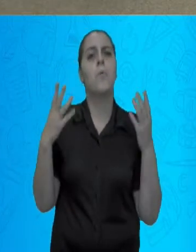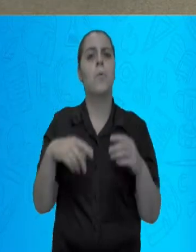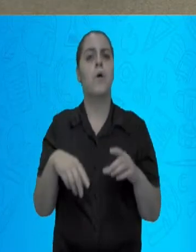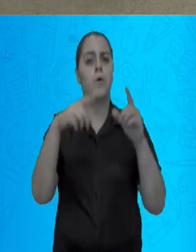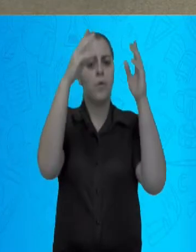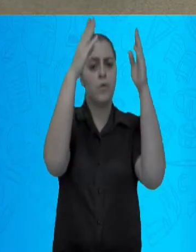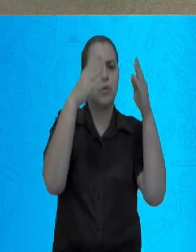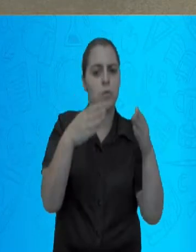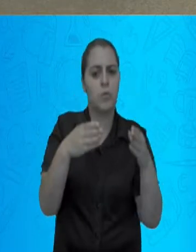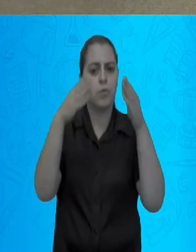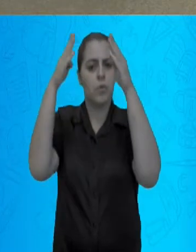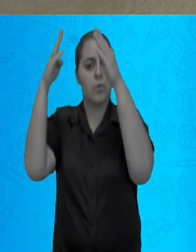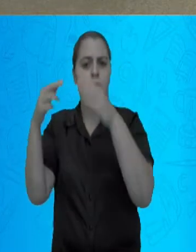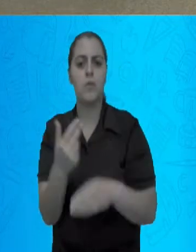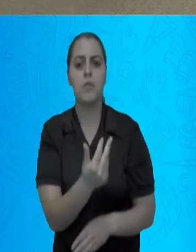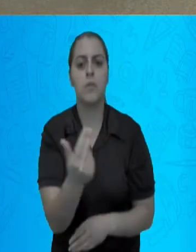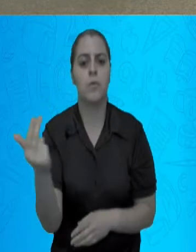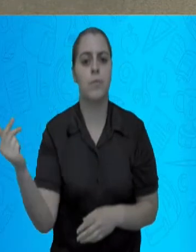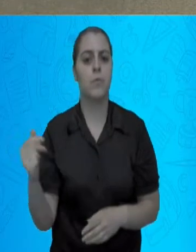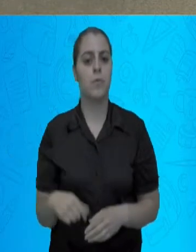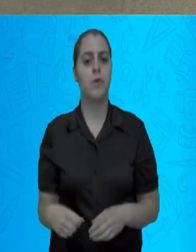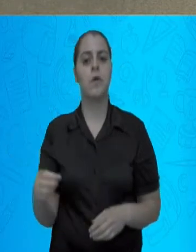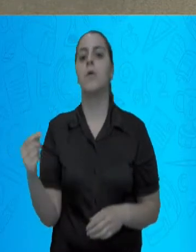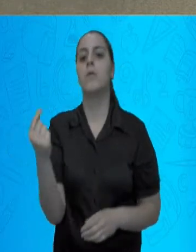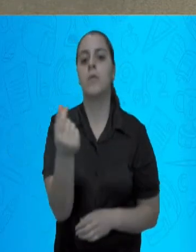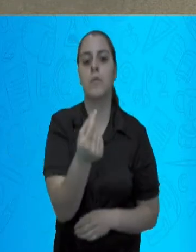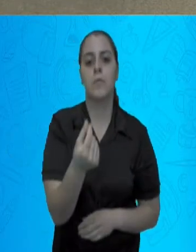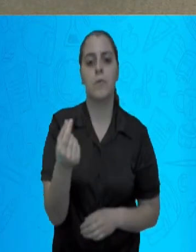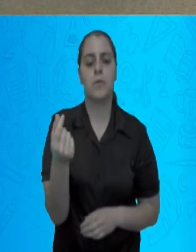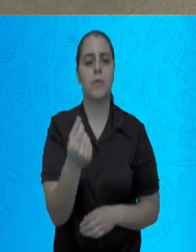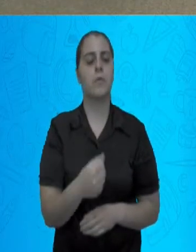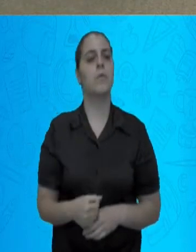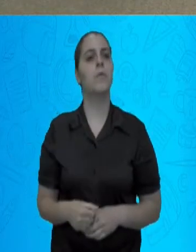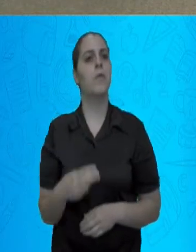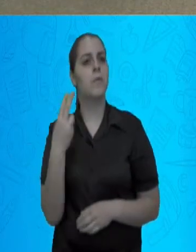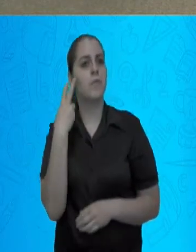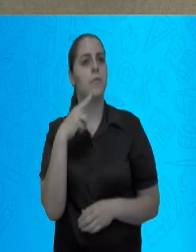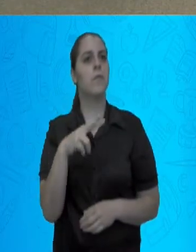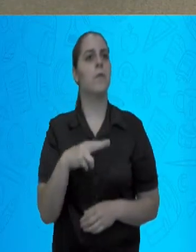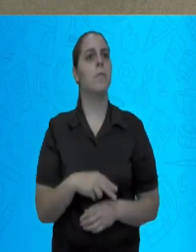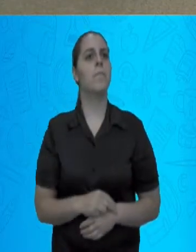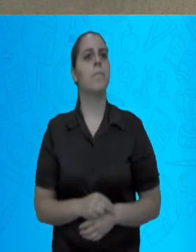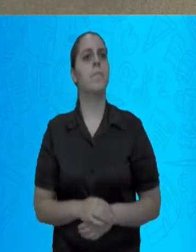chegaram até na mesma numeração, ou seja, na mesma pontuação.